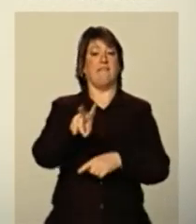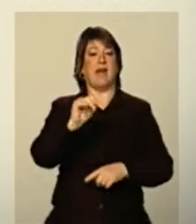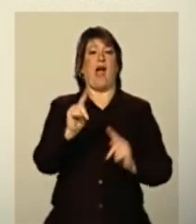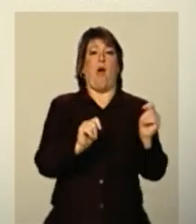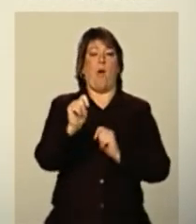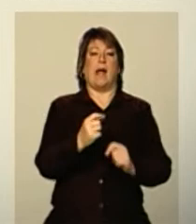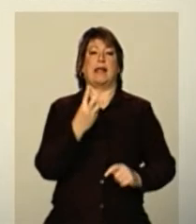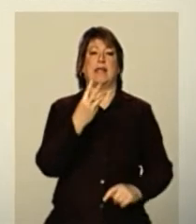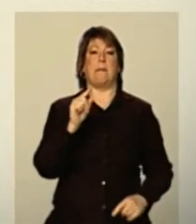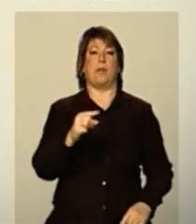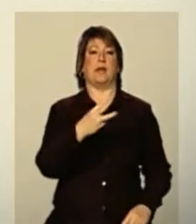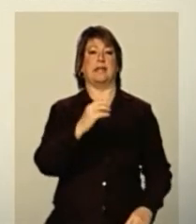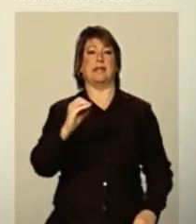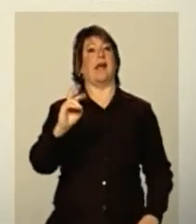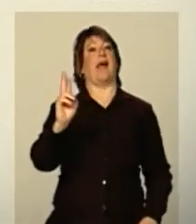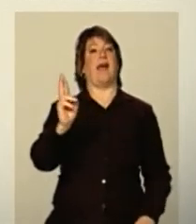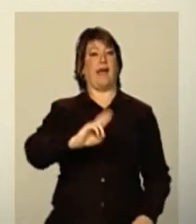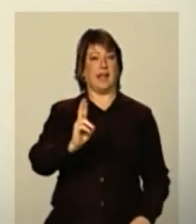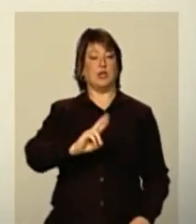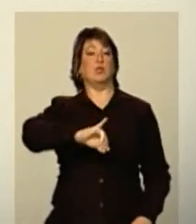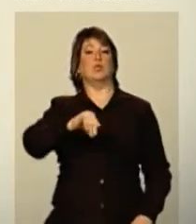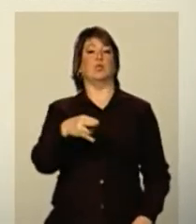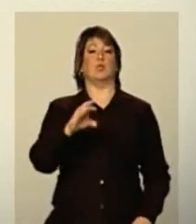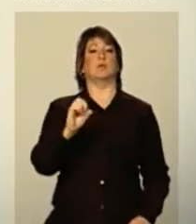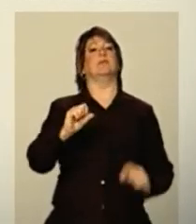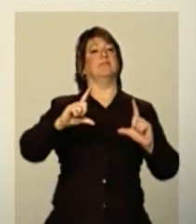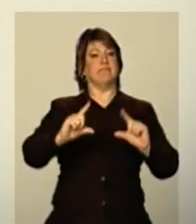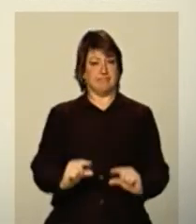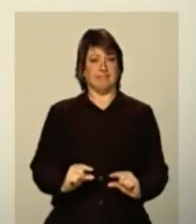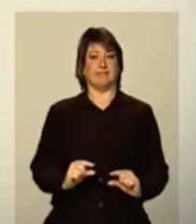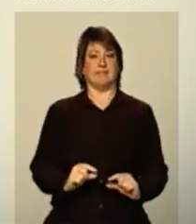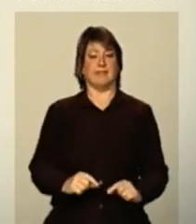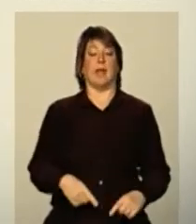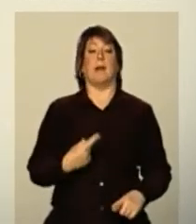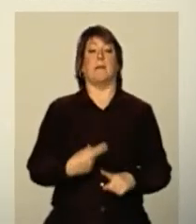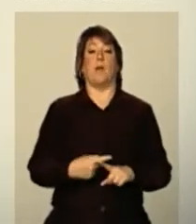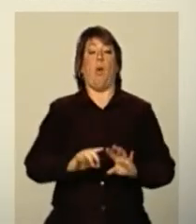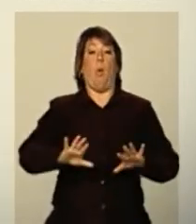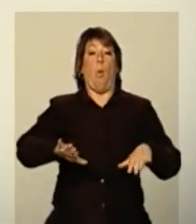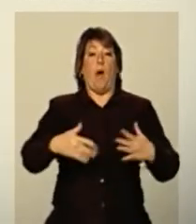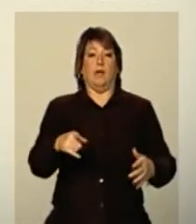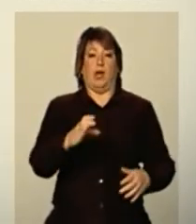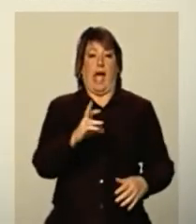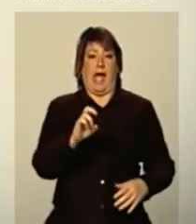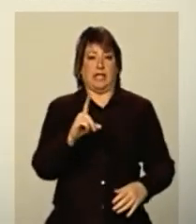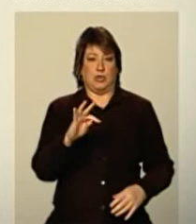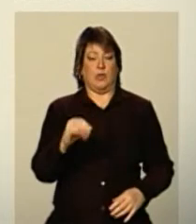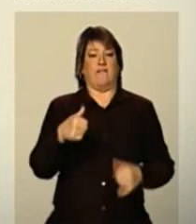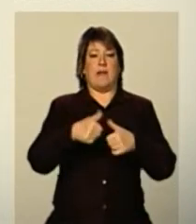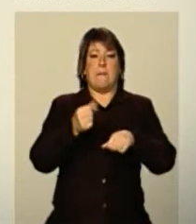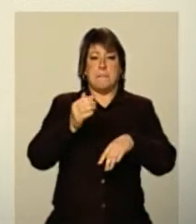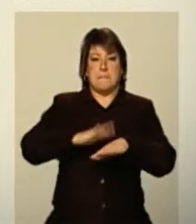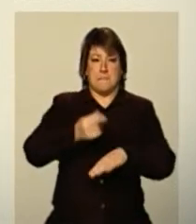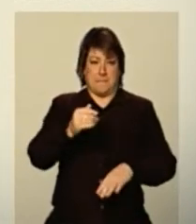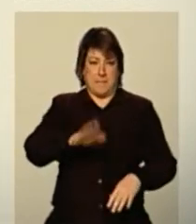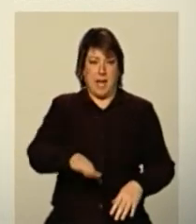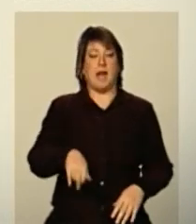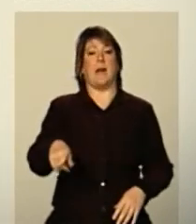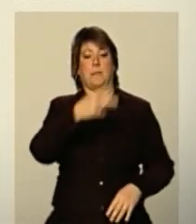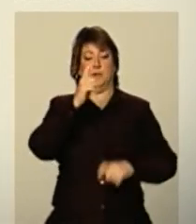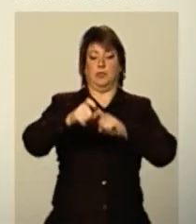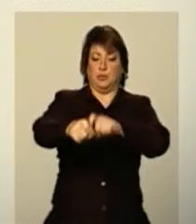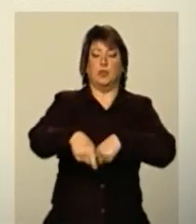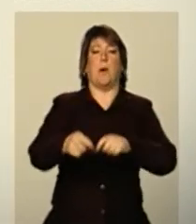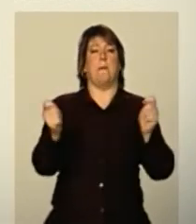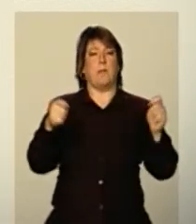economizar R$ 3.300 em juros. Sabe, Luciano, quando o crédito fica mais barato, o produtor rural pode